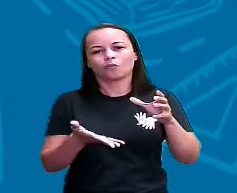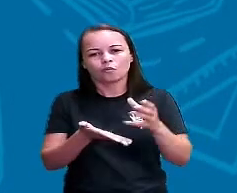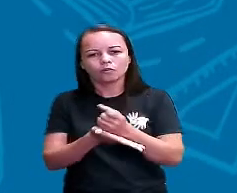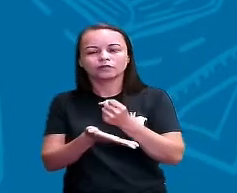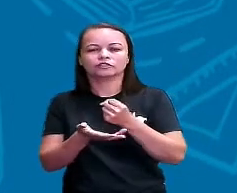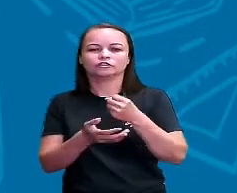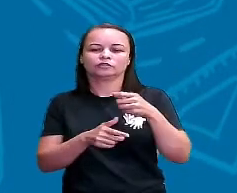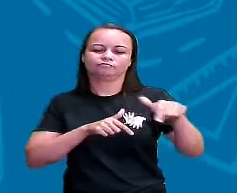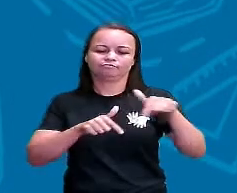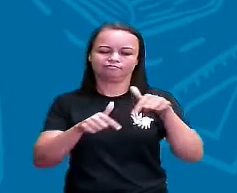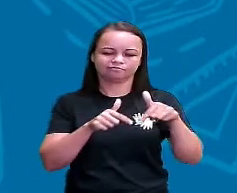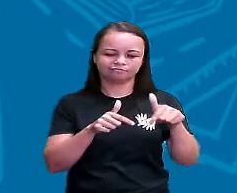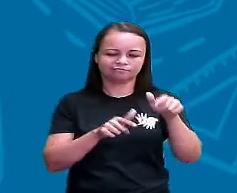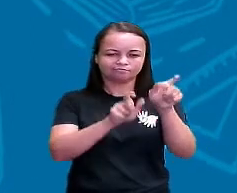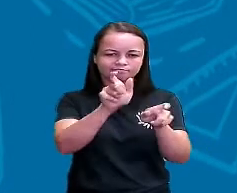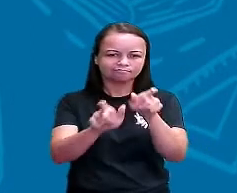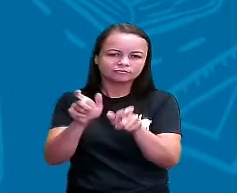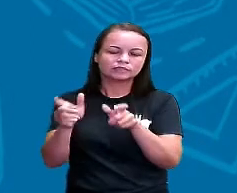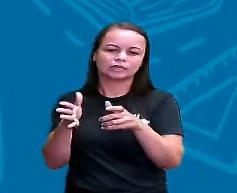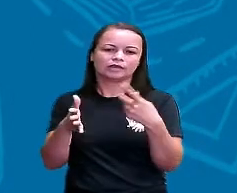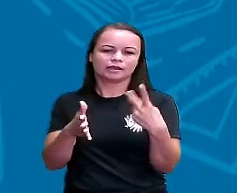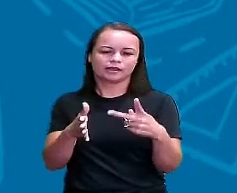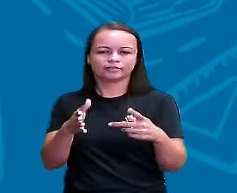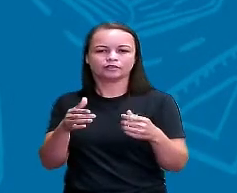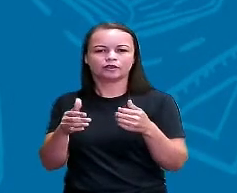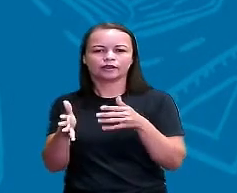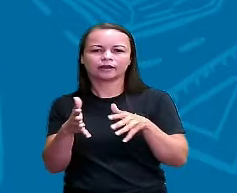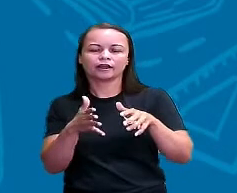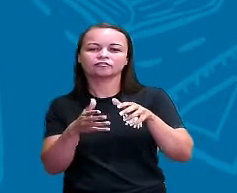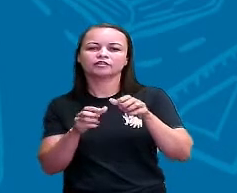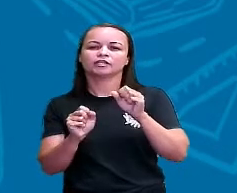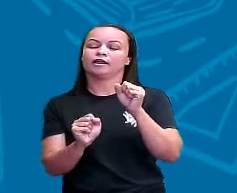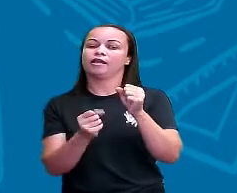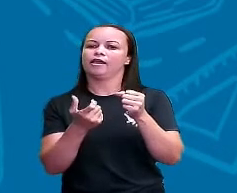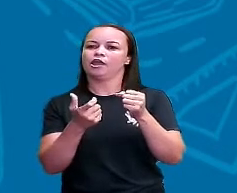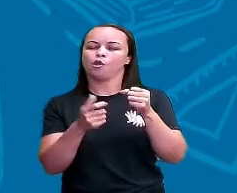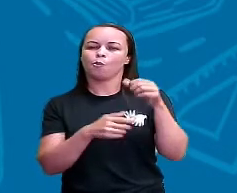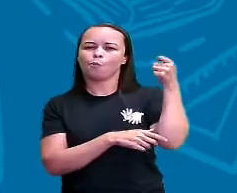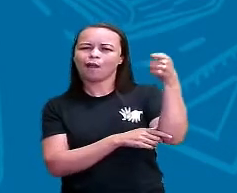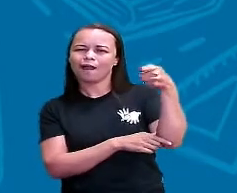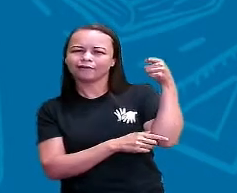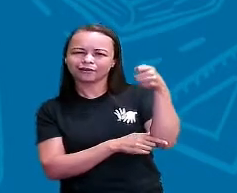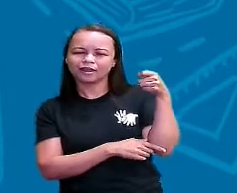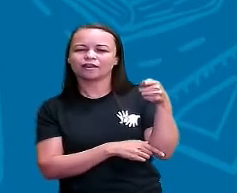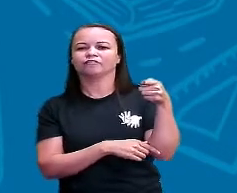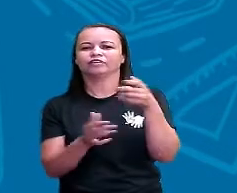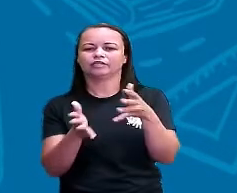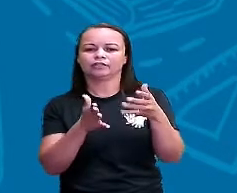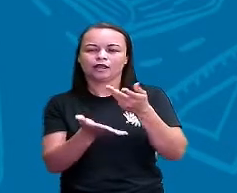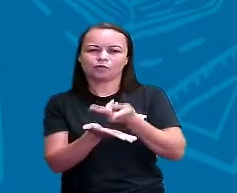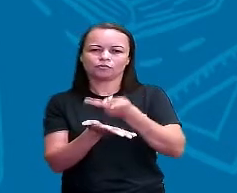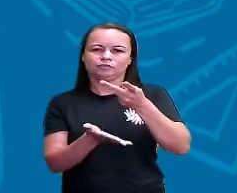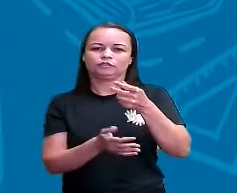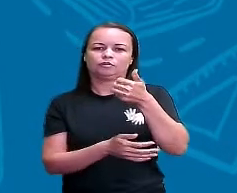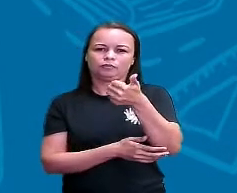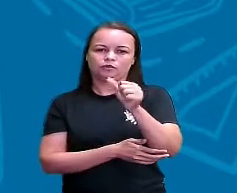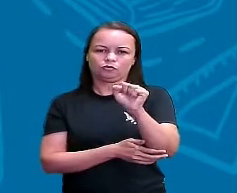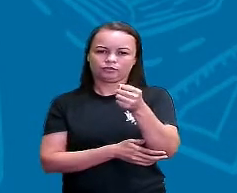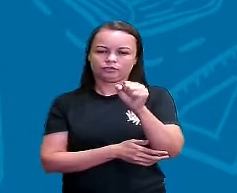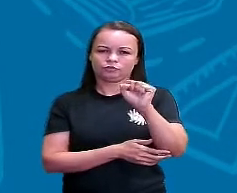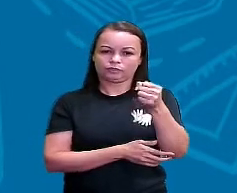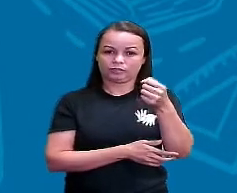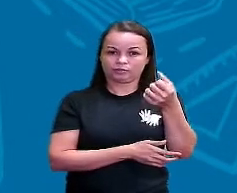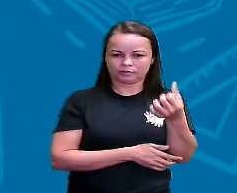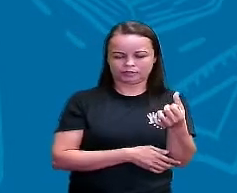trabalhadores. Essa data teve origem em uma greve operária, que eu falei para vocês, que aconteceu em